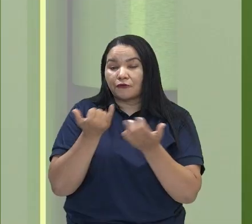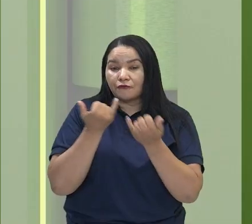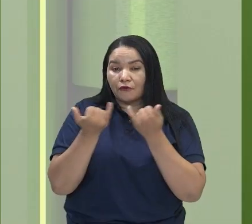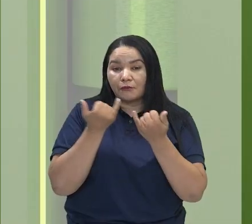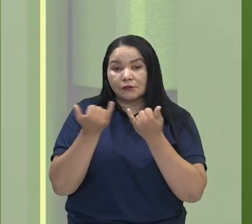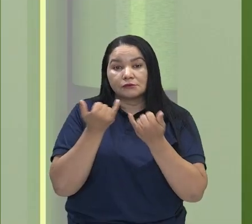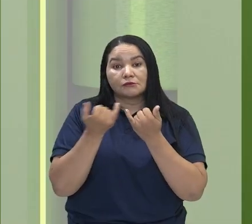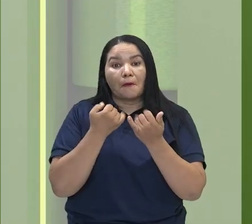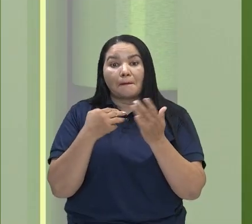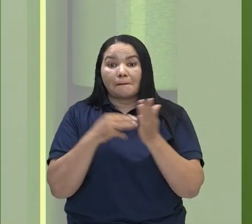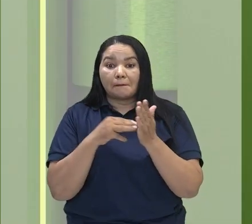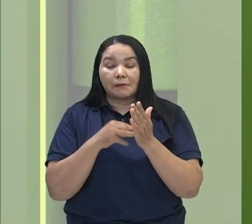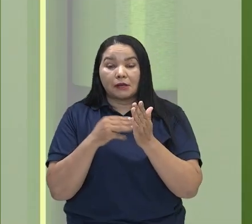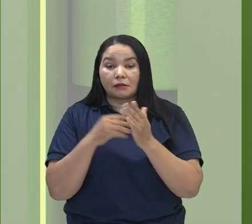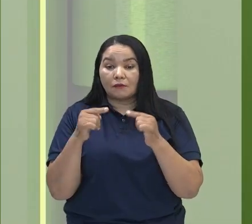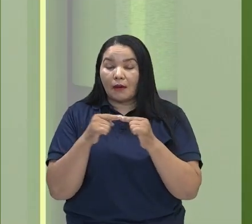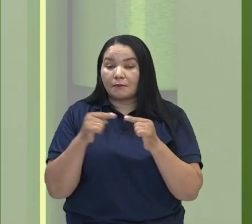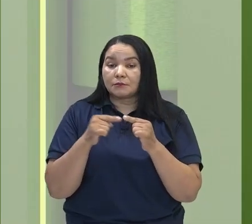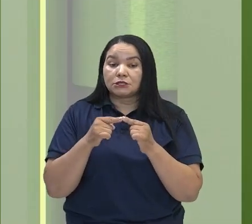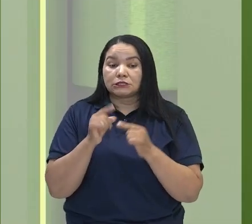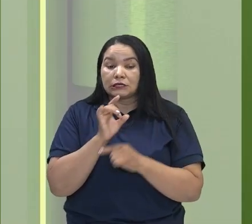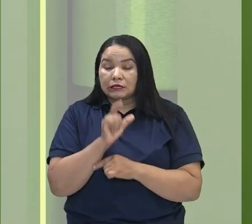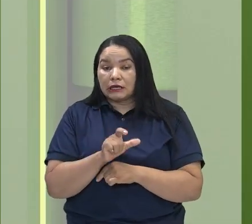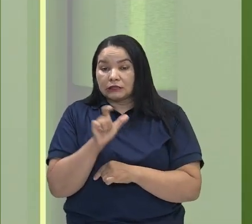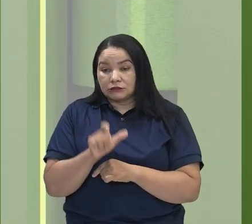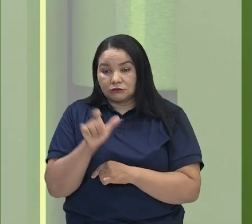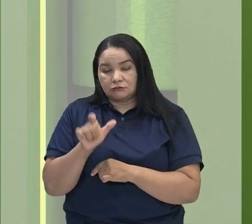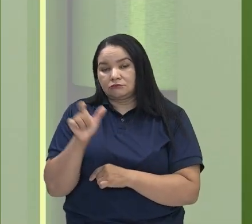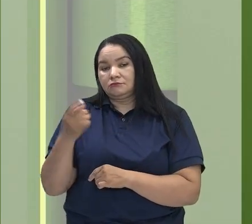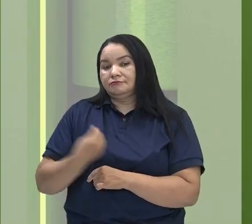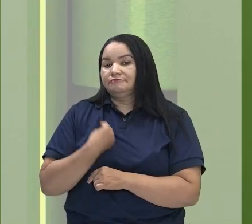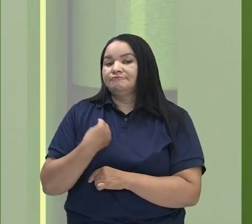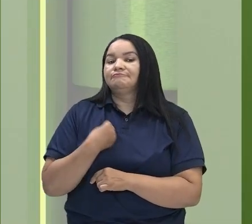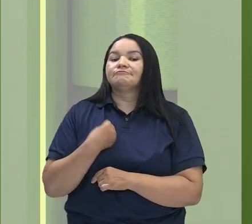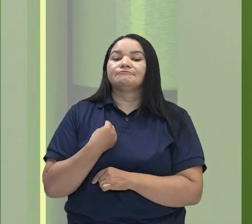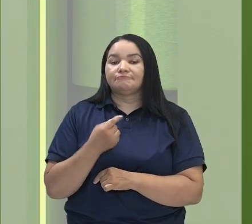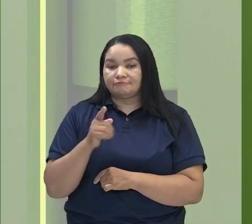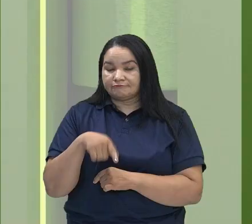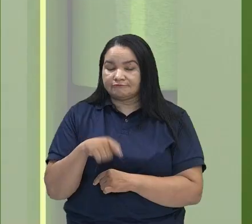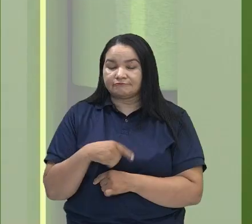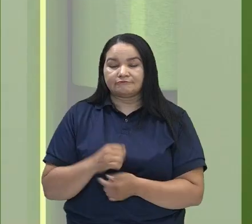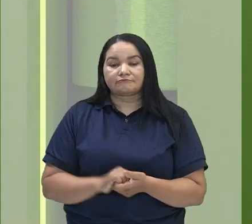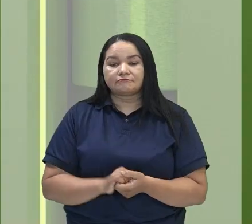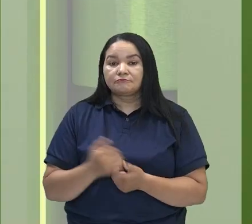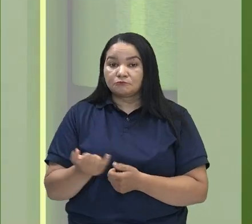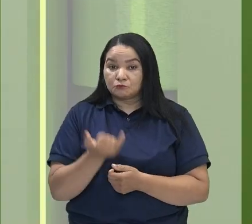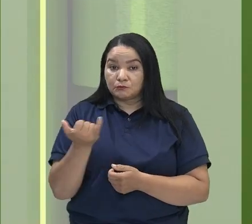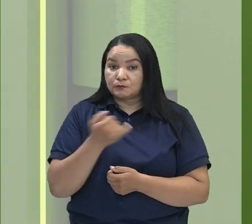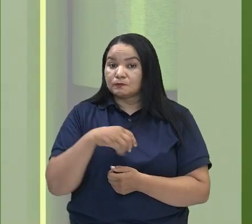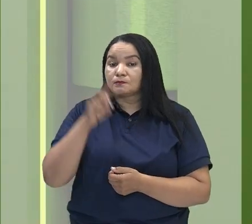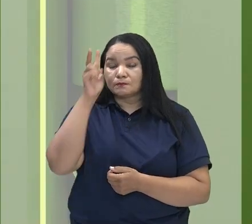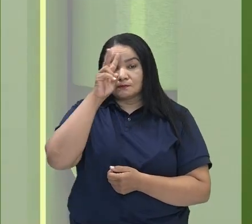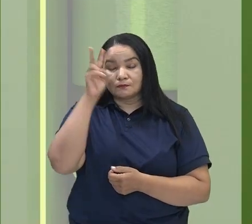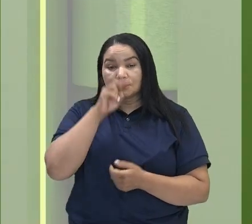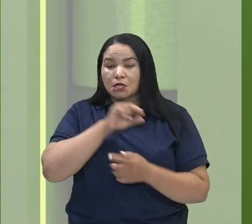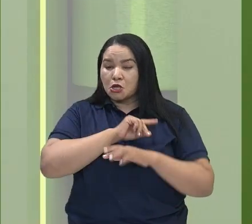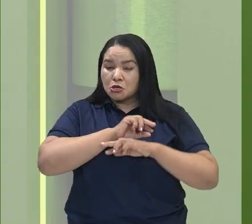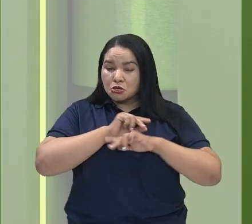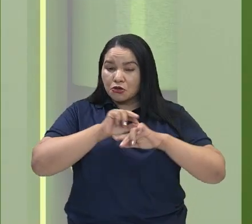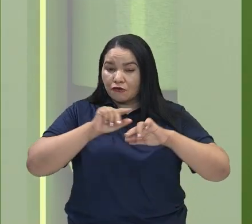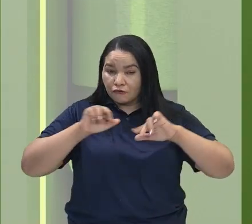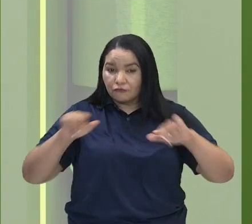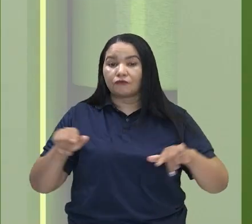mais adequado para si, de acordo com a sua realidade. Então, vale lembrar, né, que existem aí uma diversidade